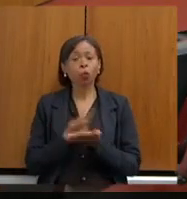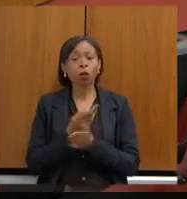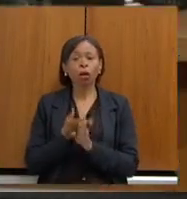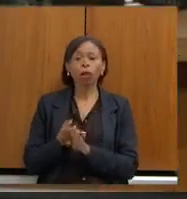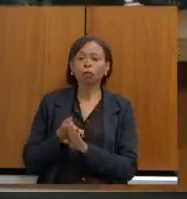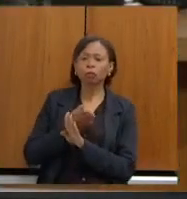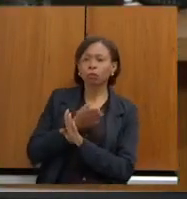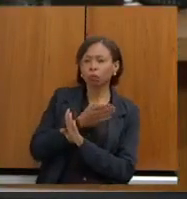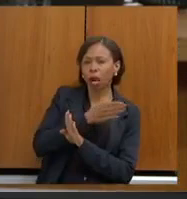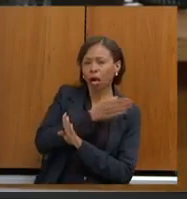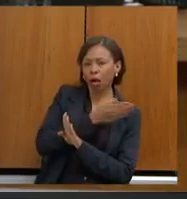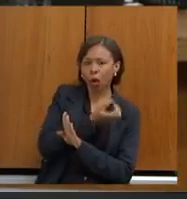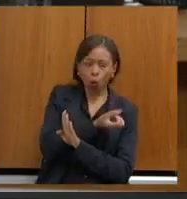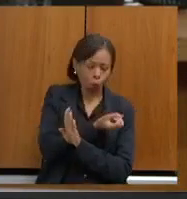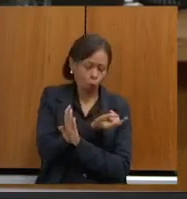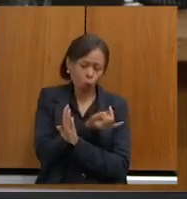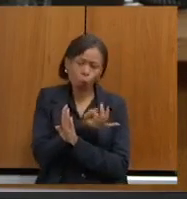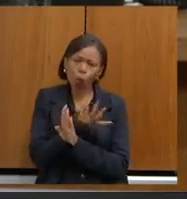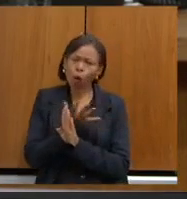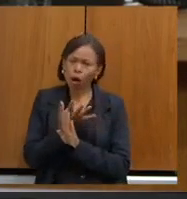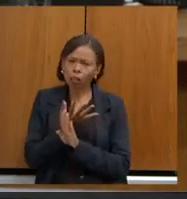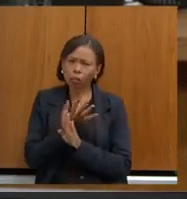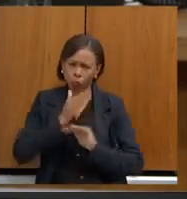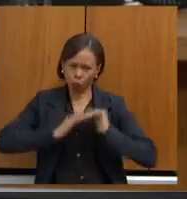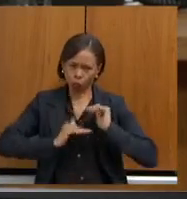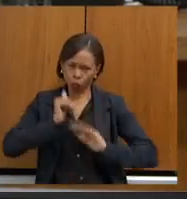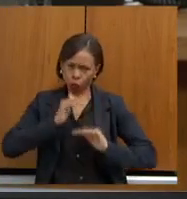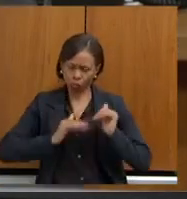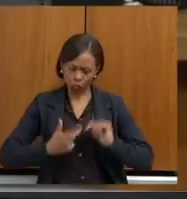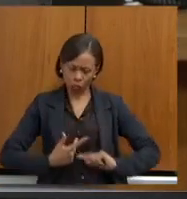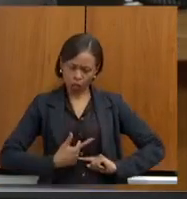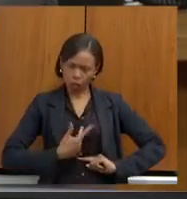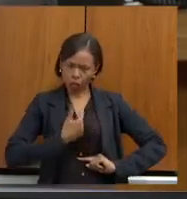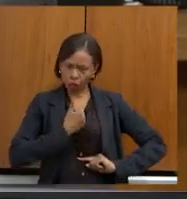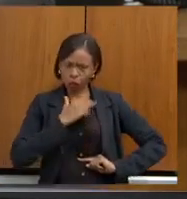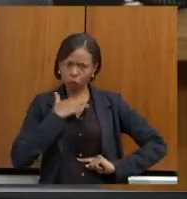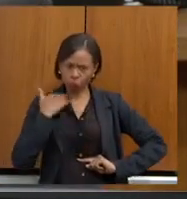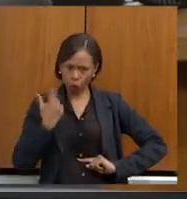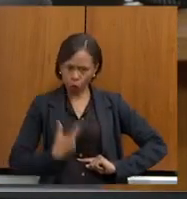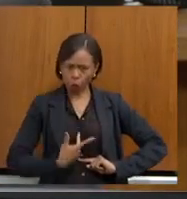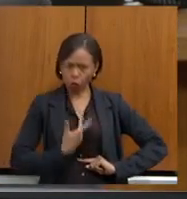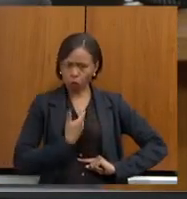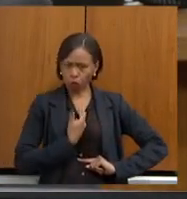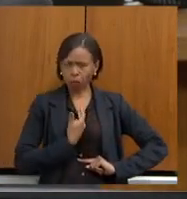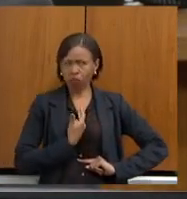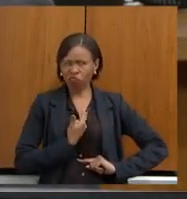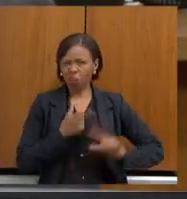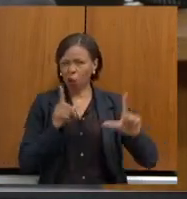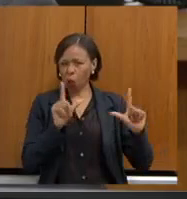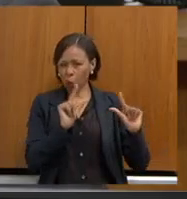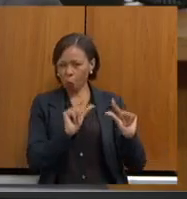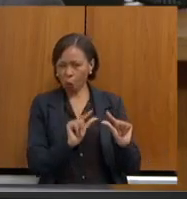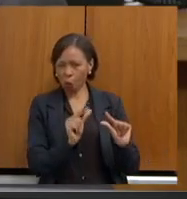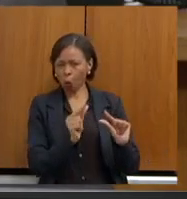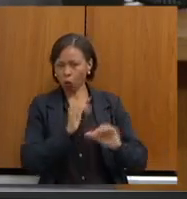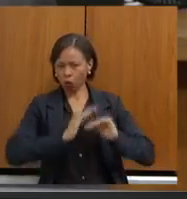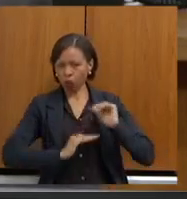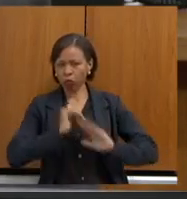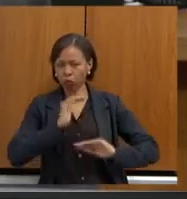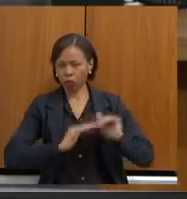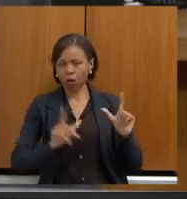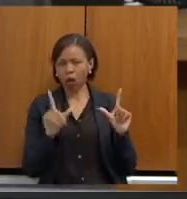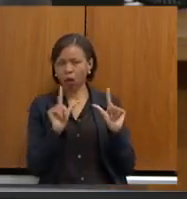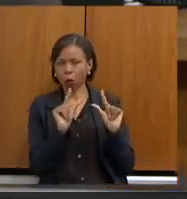número de auxiliares de necropsia será algo extremamente baixo e Ouvi uma águia o col